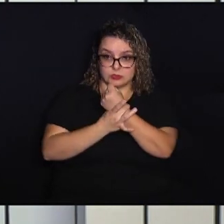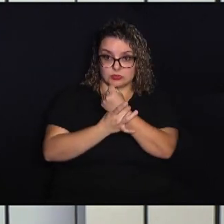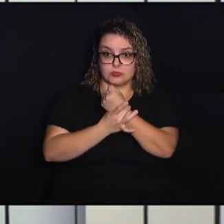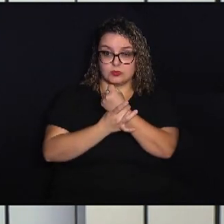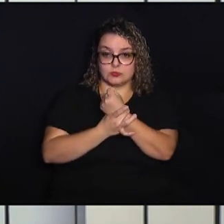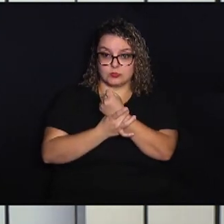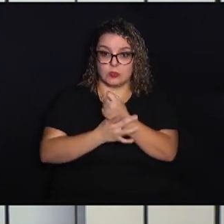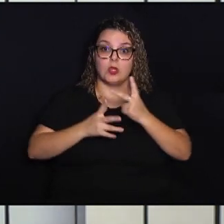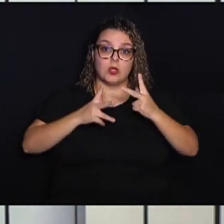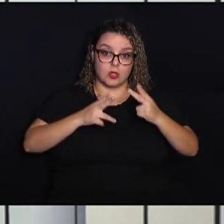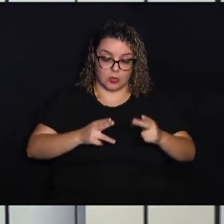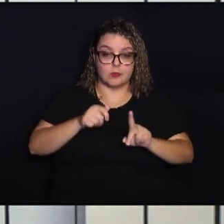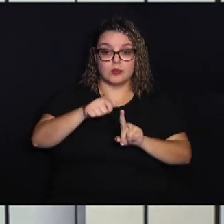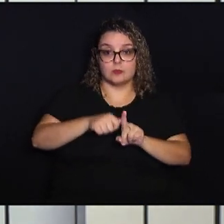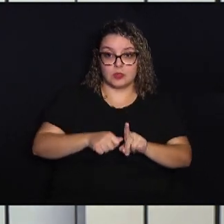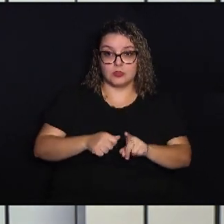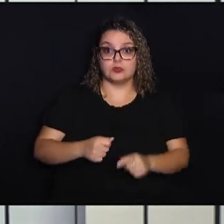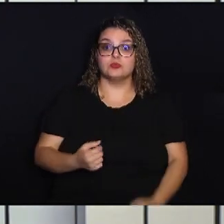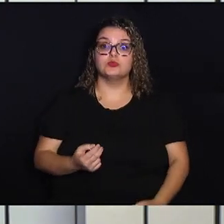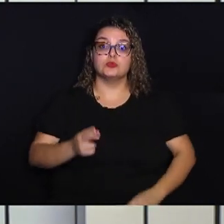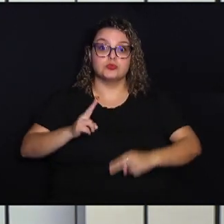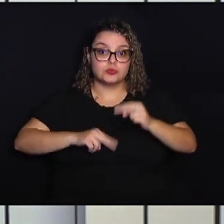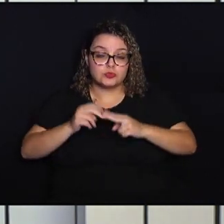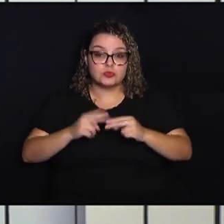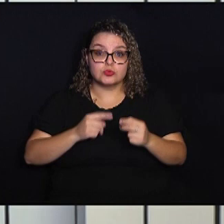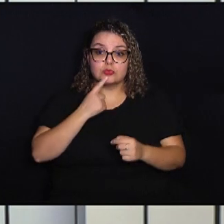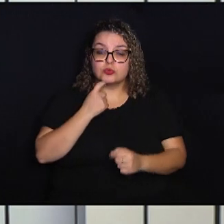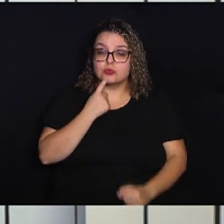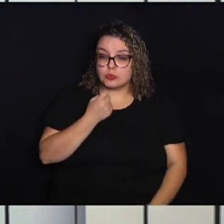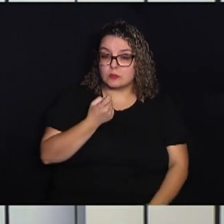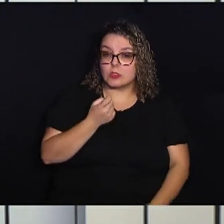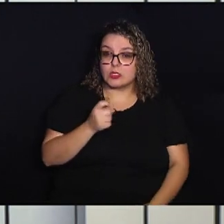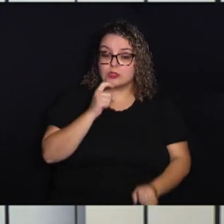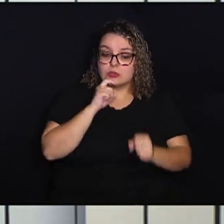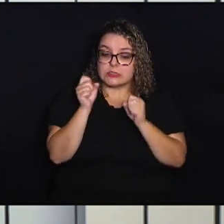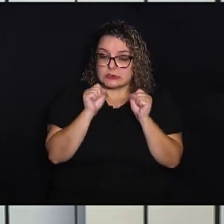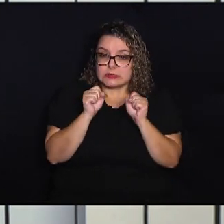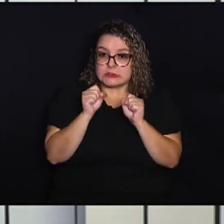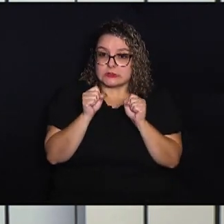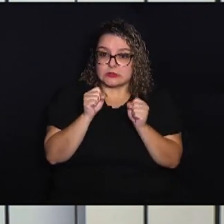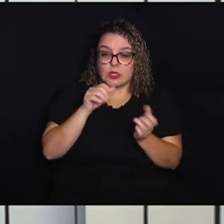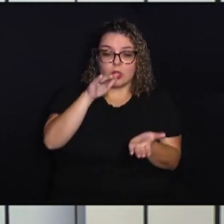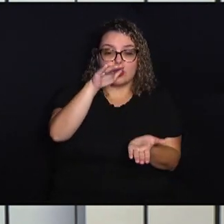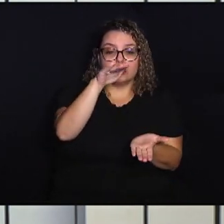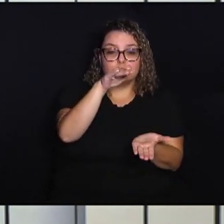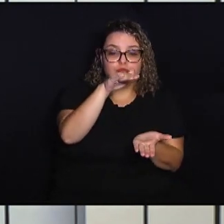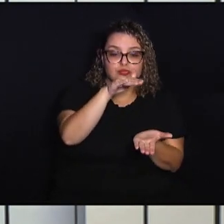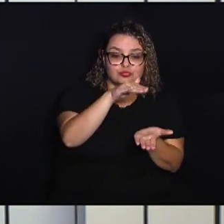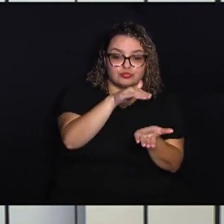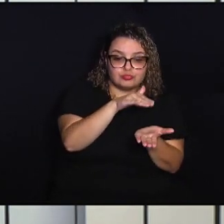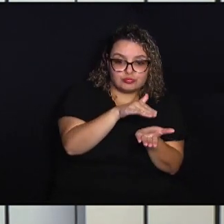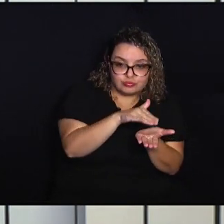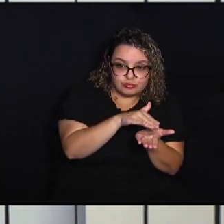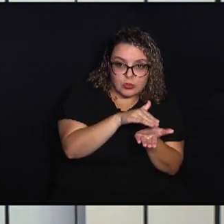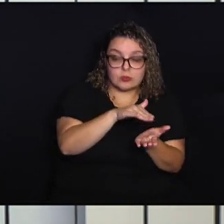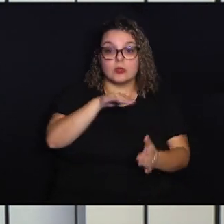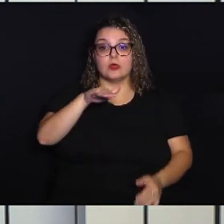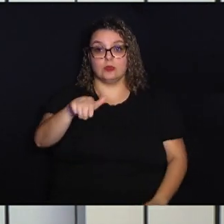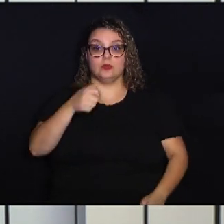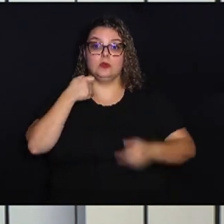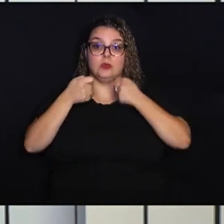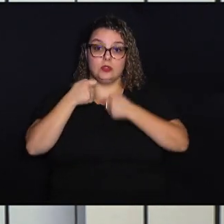como estamos no mês do Junho Vermelho, de inverno, quando geralmente os estoques ficam mais baixos, eu aciono a